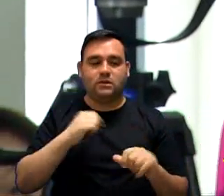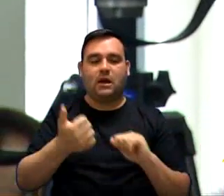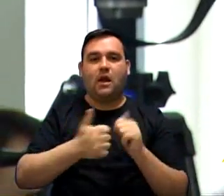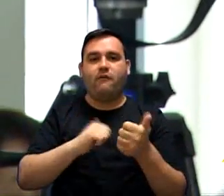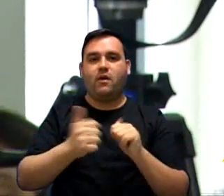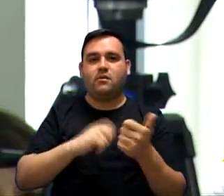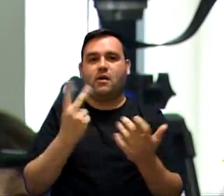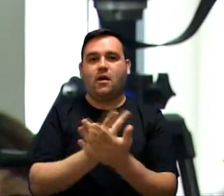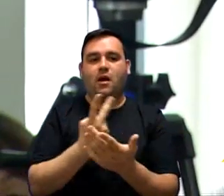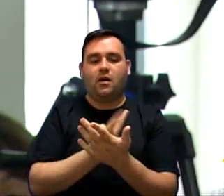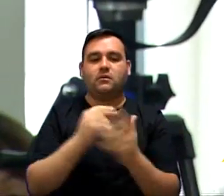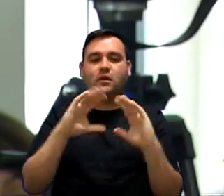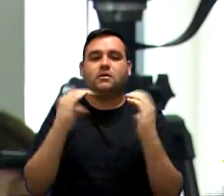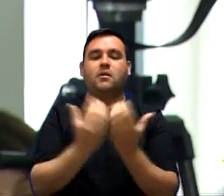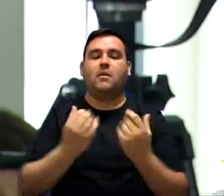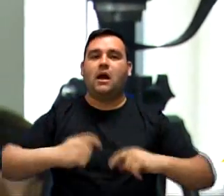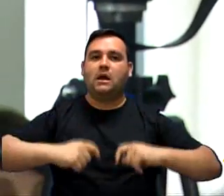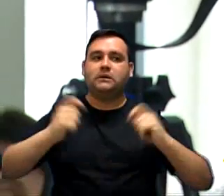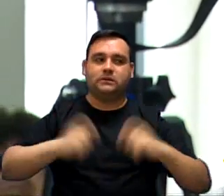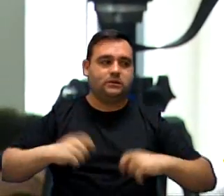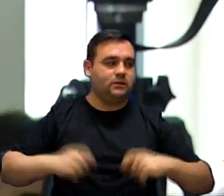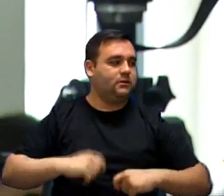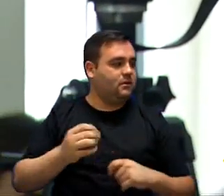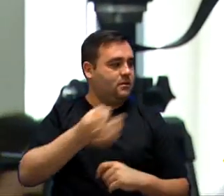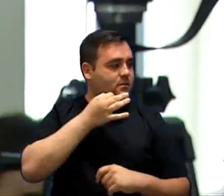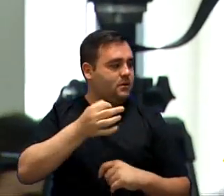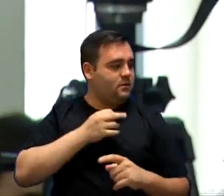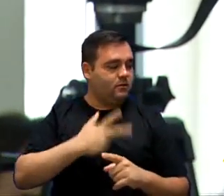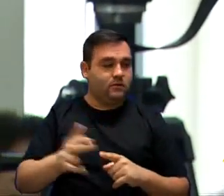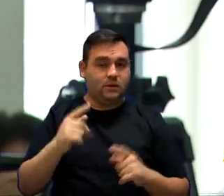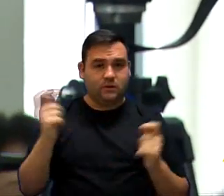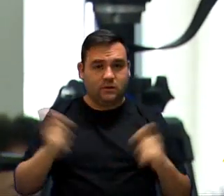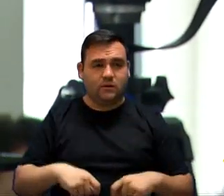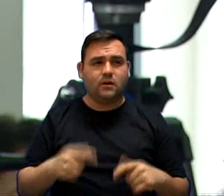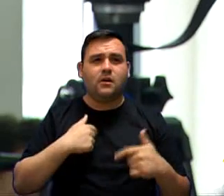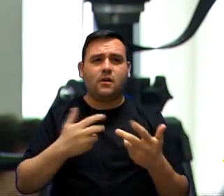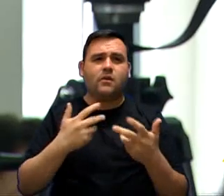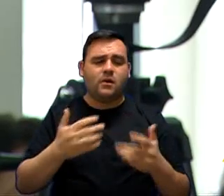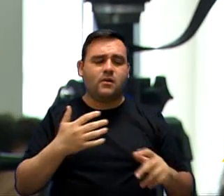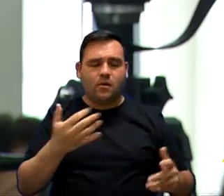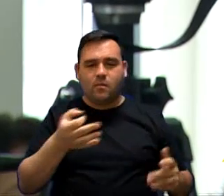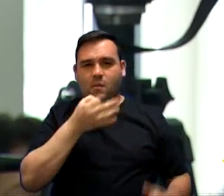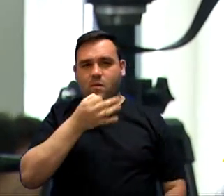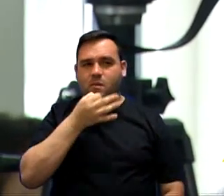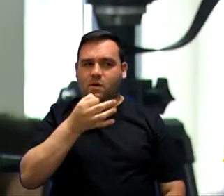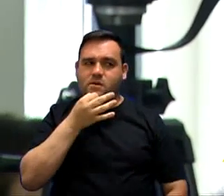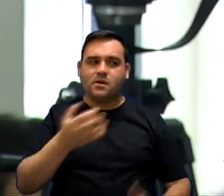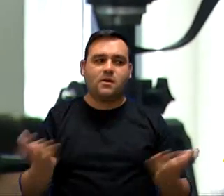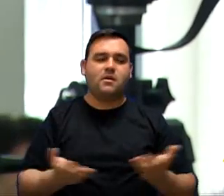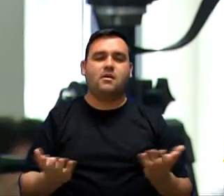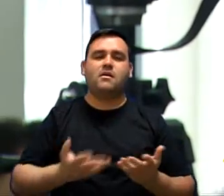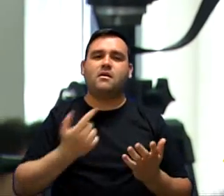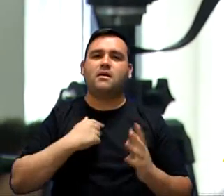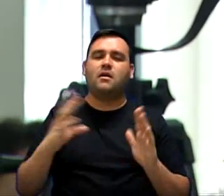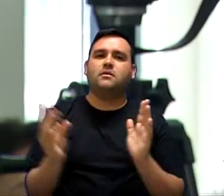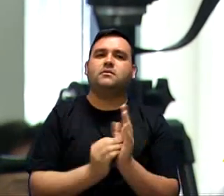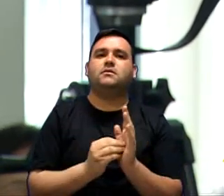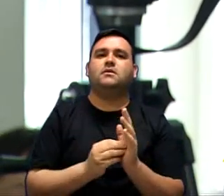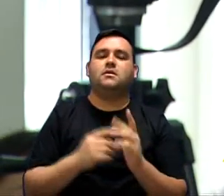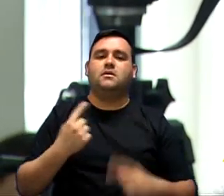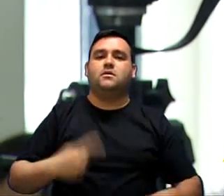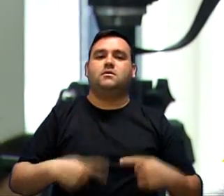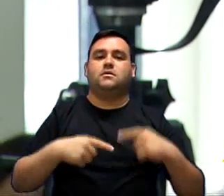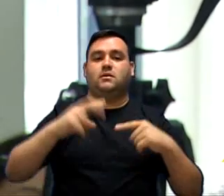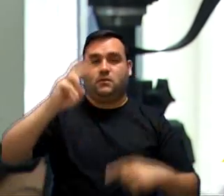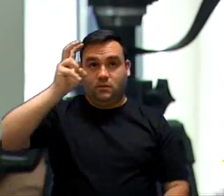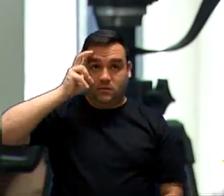aqui, a Câmara tem condições de derrubar esse veto. Eu gostaria de propor, presidente, que pudesse ser colocado, inserido na